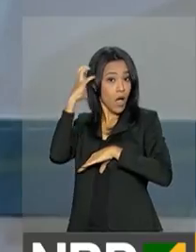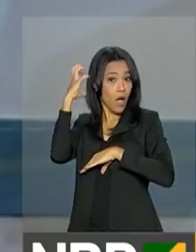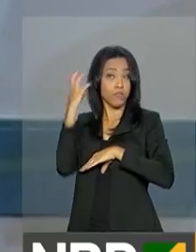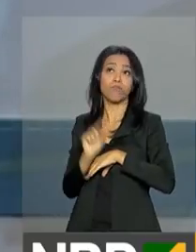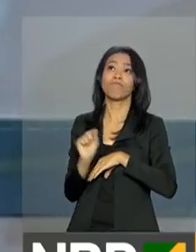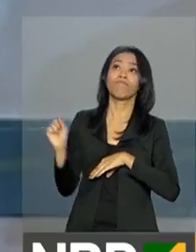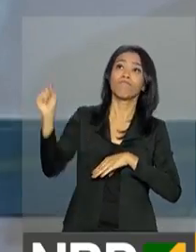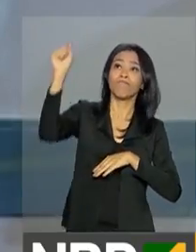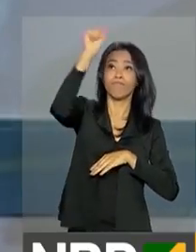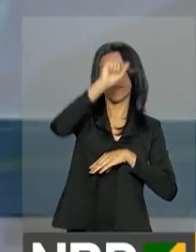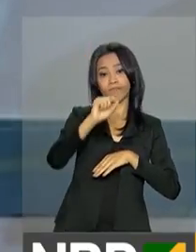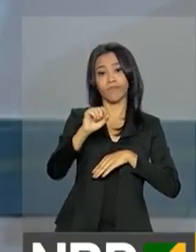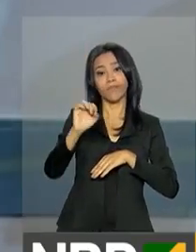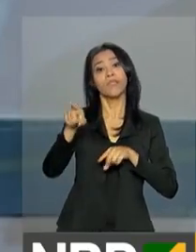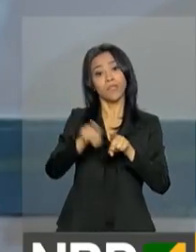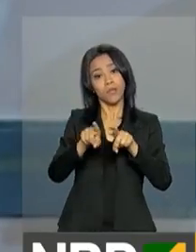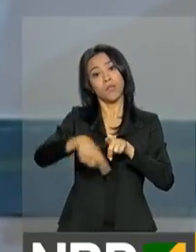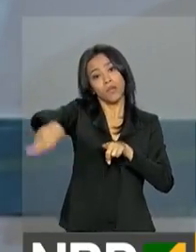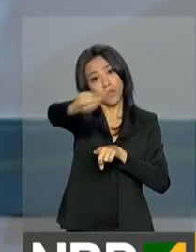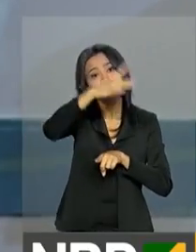dos consumidores.